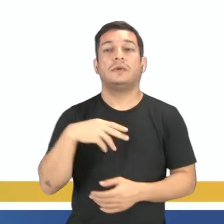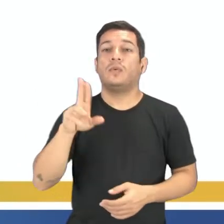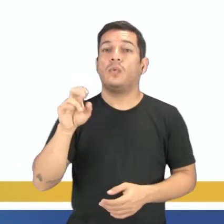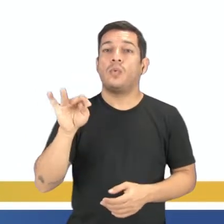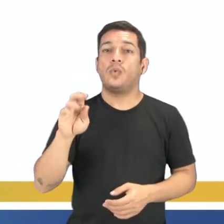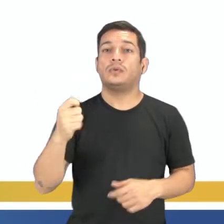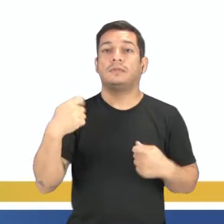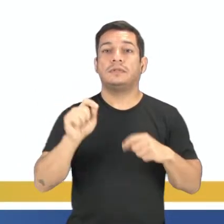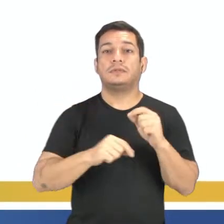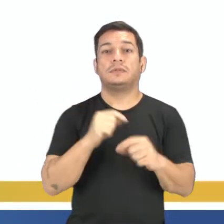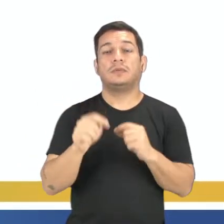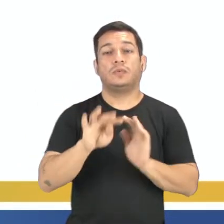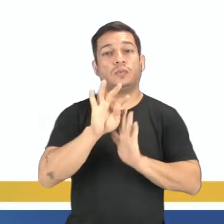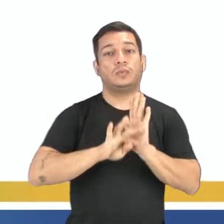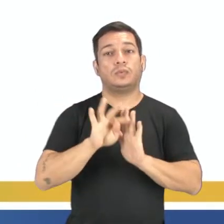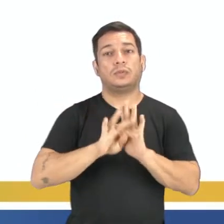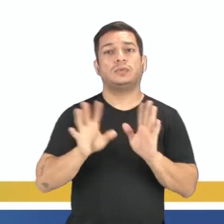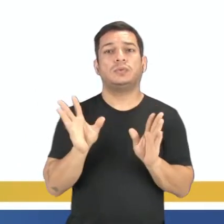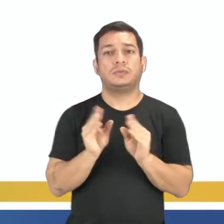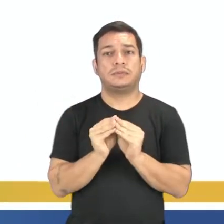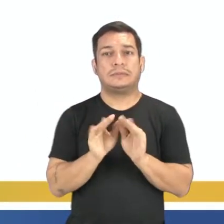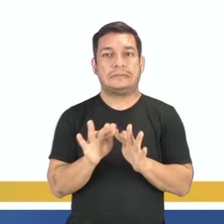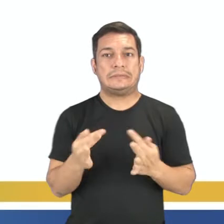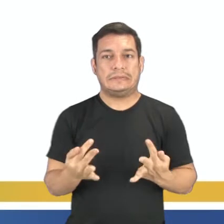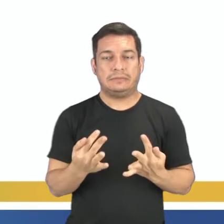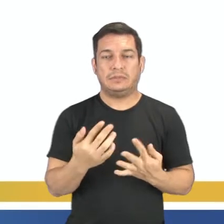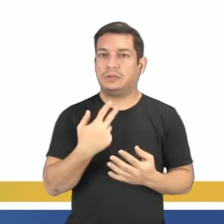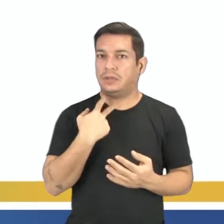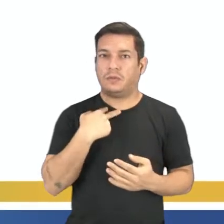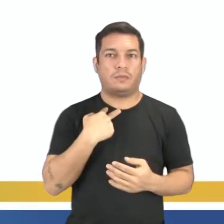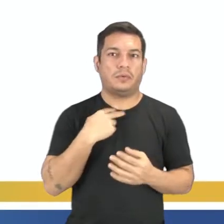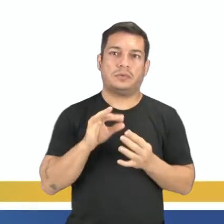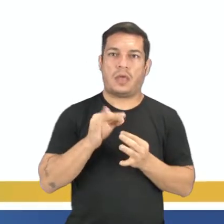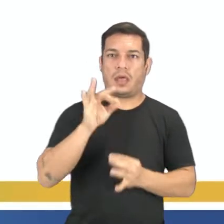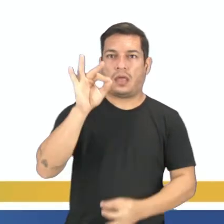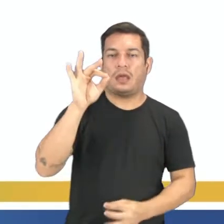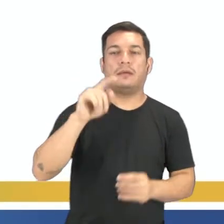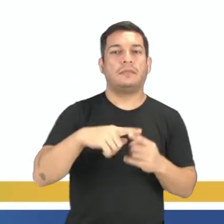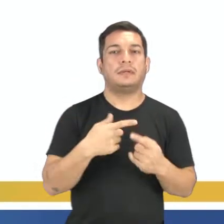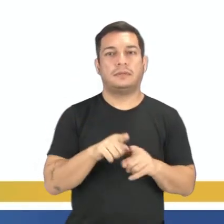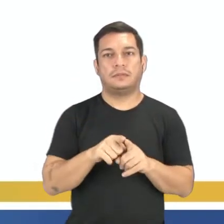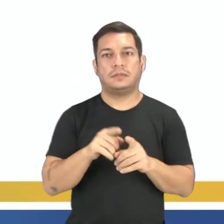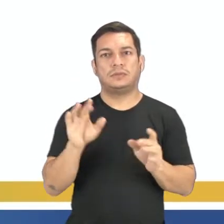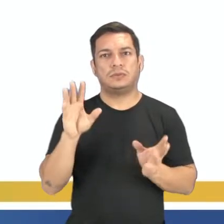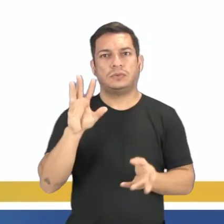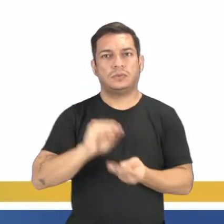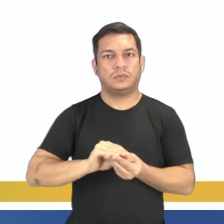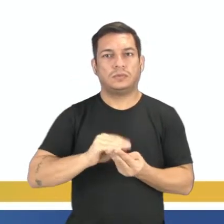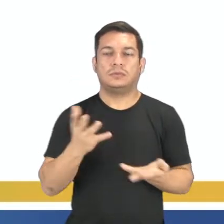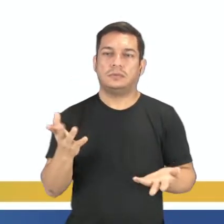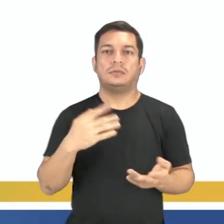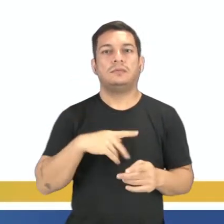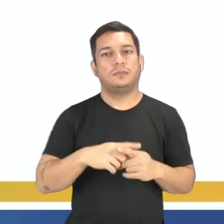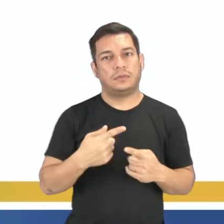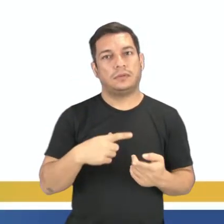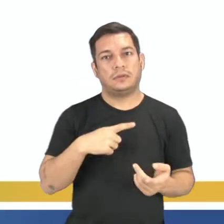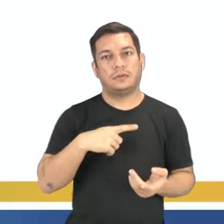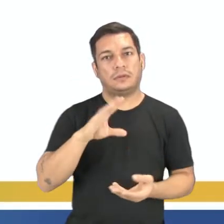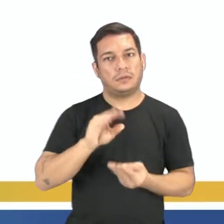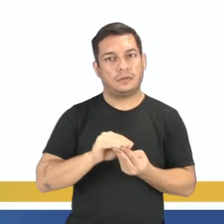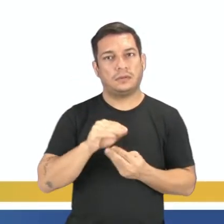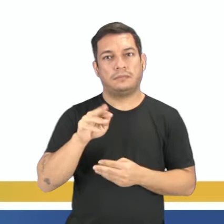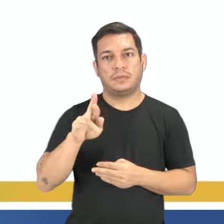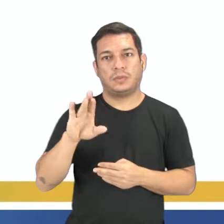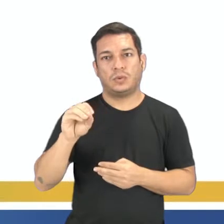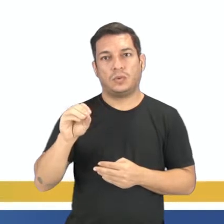que ser um texto relativamente curto. Não pode ser longo demais, mas também não pode ser curto demais, apesar de existirem microcontos,